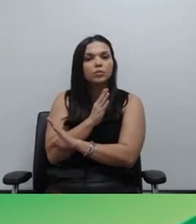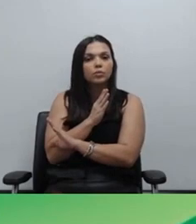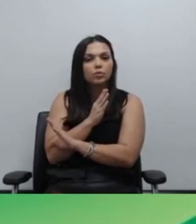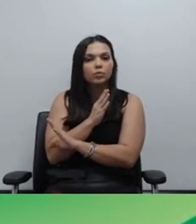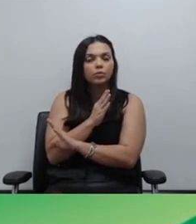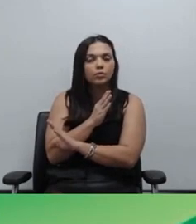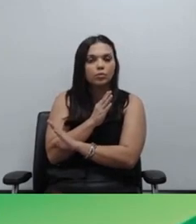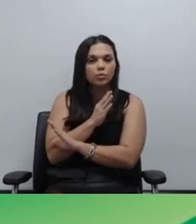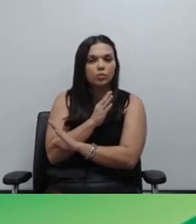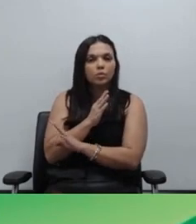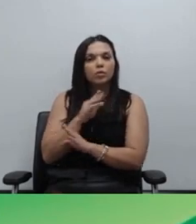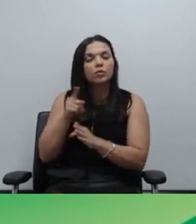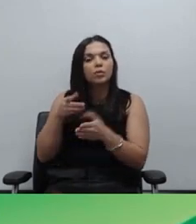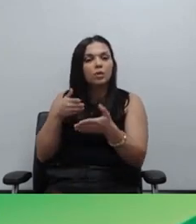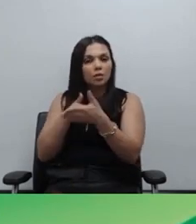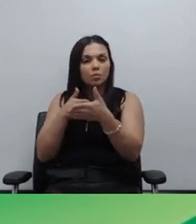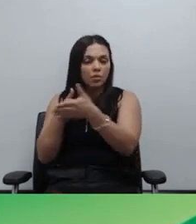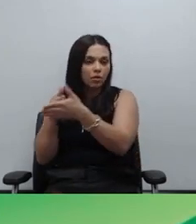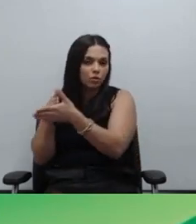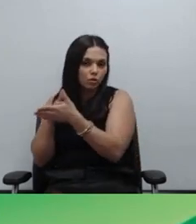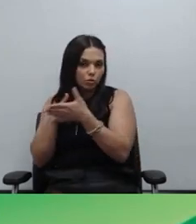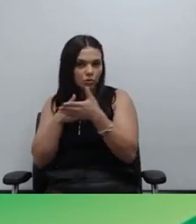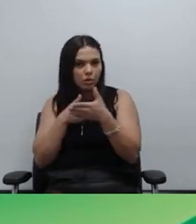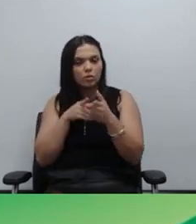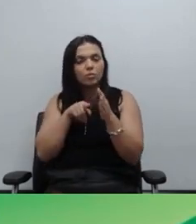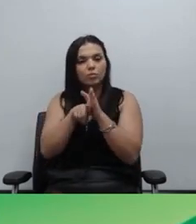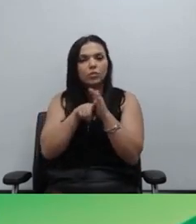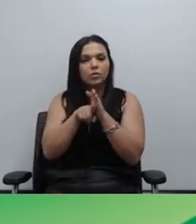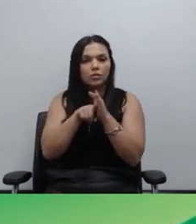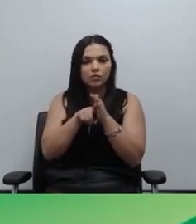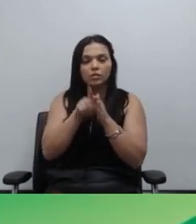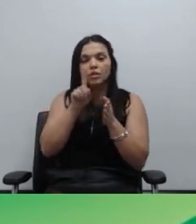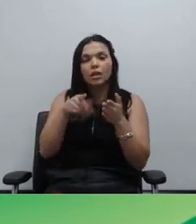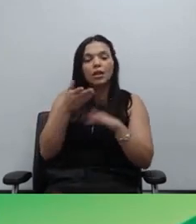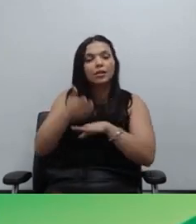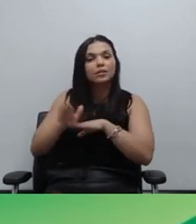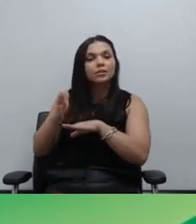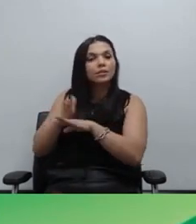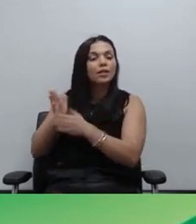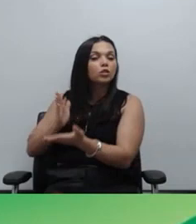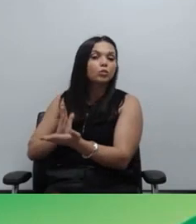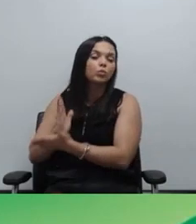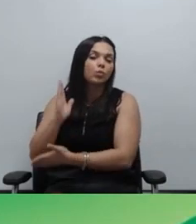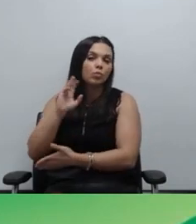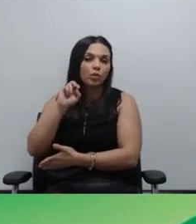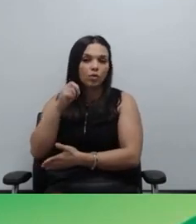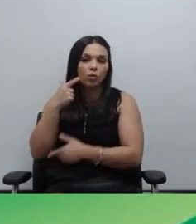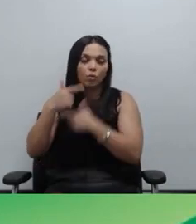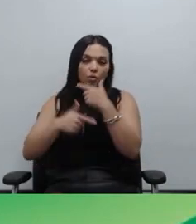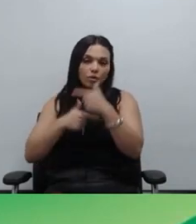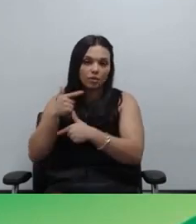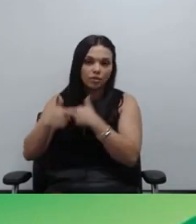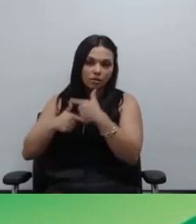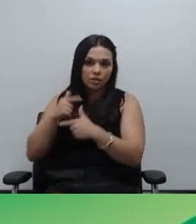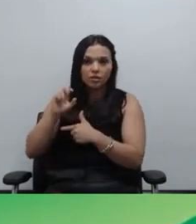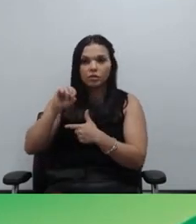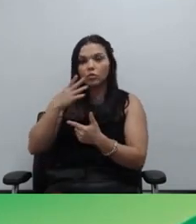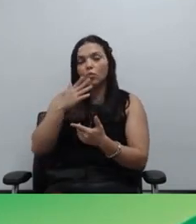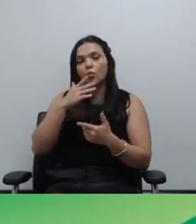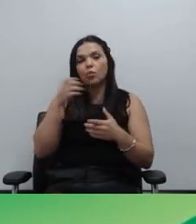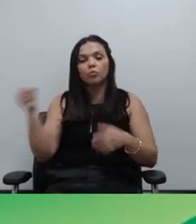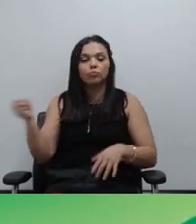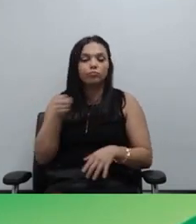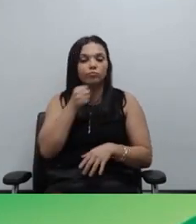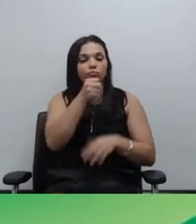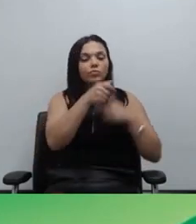curso de pós-graduações e impedimento de pesquisa aos membros em estágio probatório ou no exercício em comissão ou em função de confiança, no